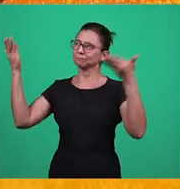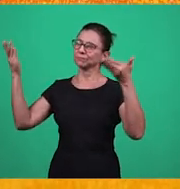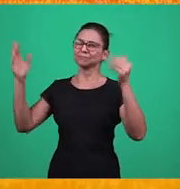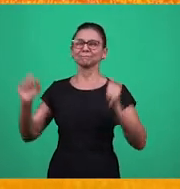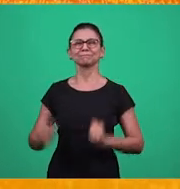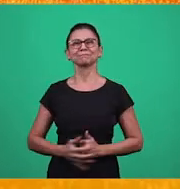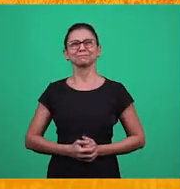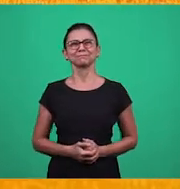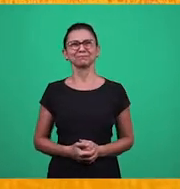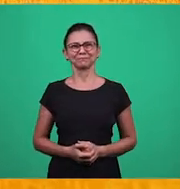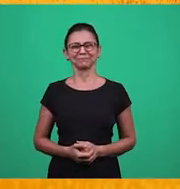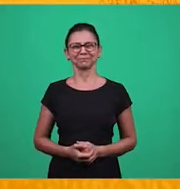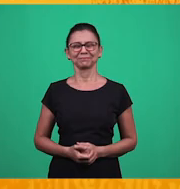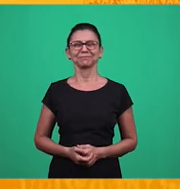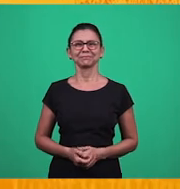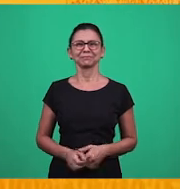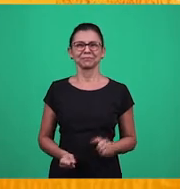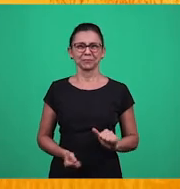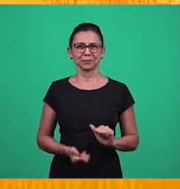dele.